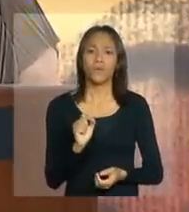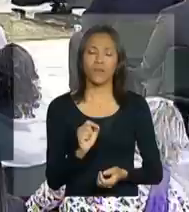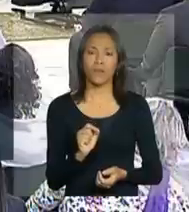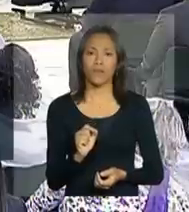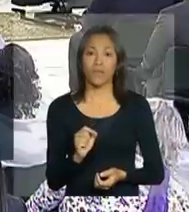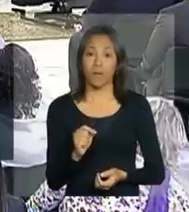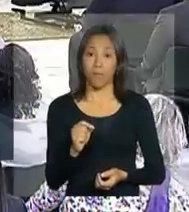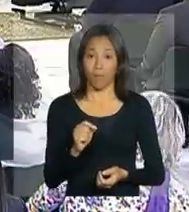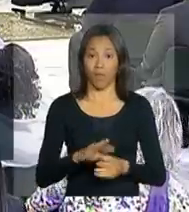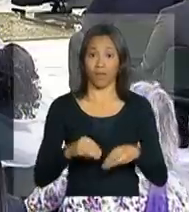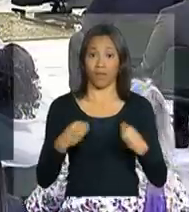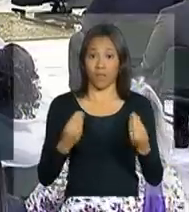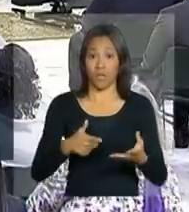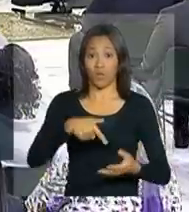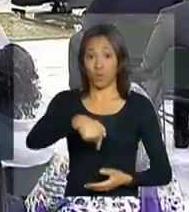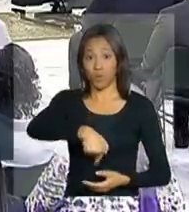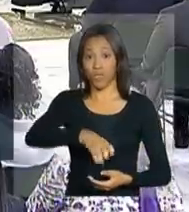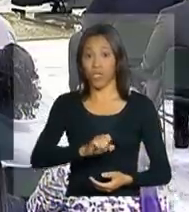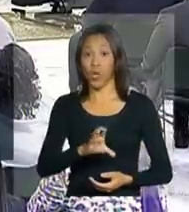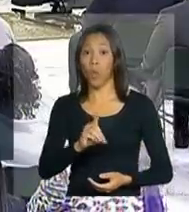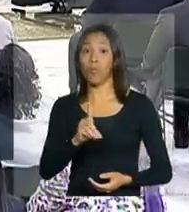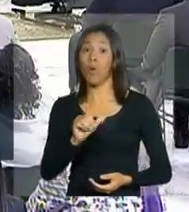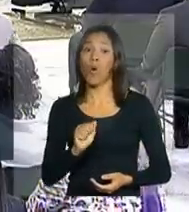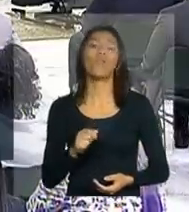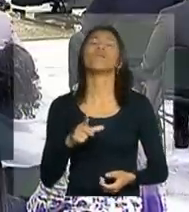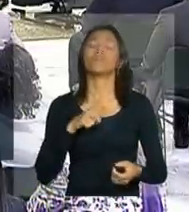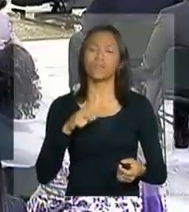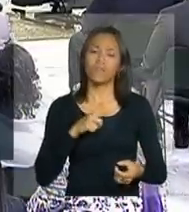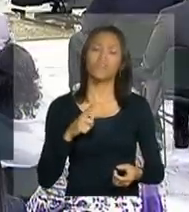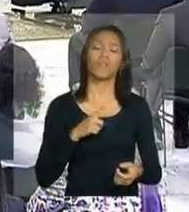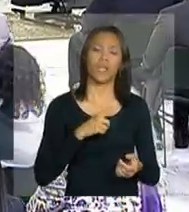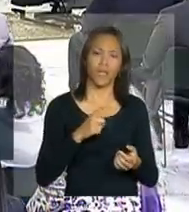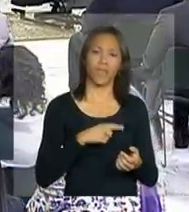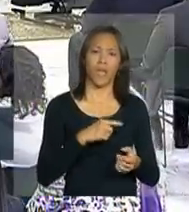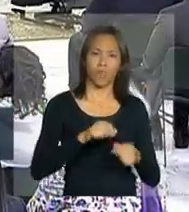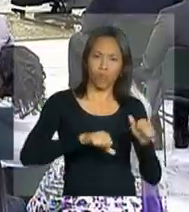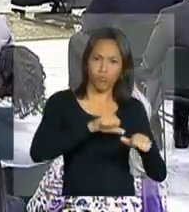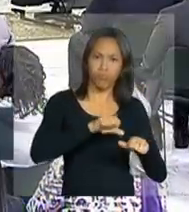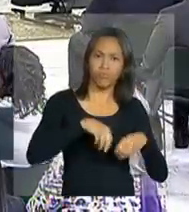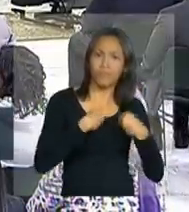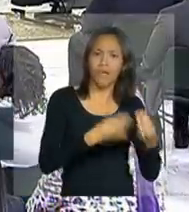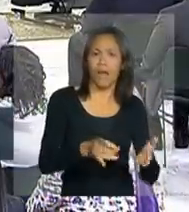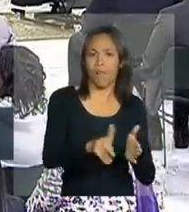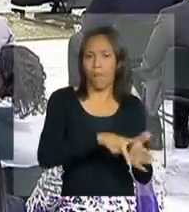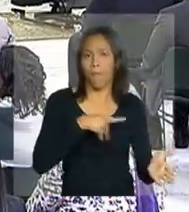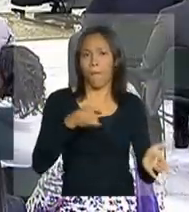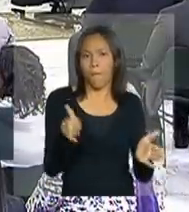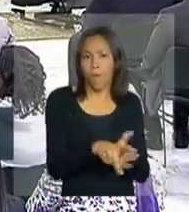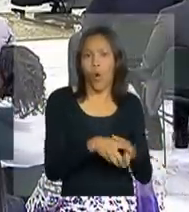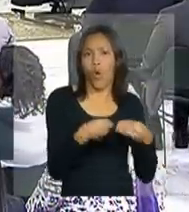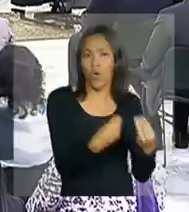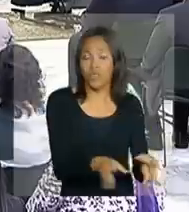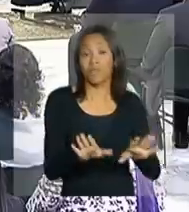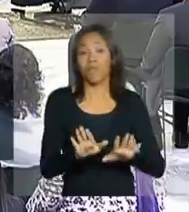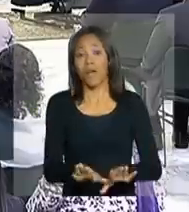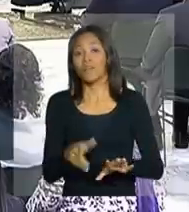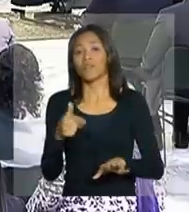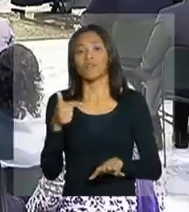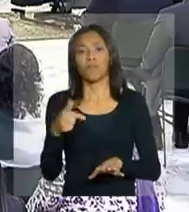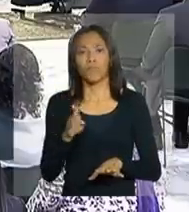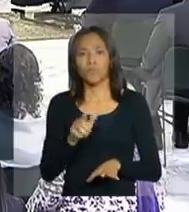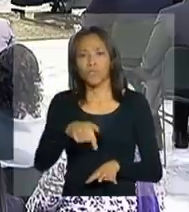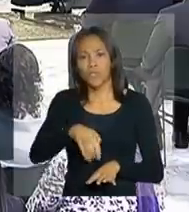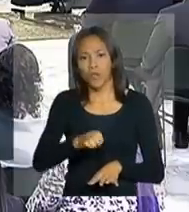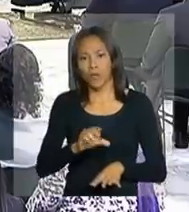para os quilombola que não tá tendo tá tendo pros assentada a reforma agrara mas não tá tendo ainda no banco para os quilom